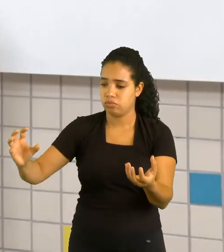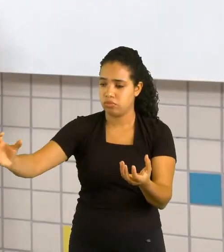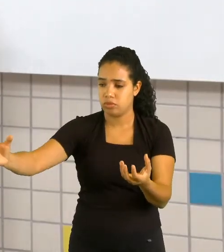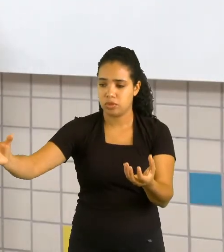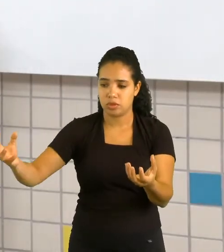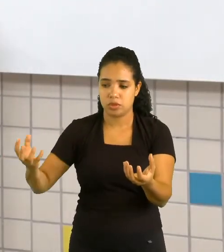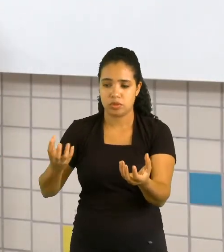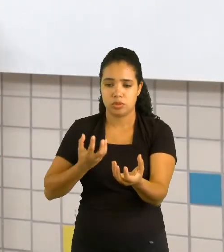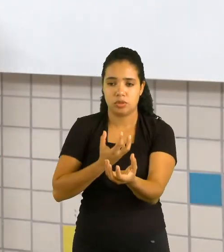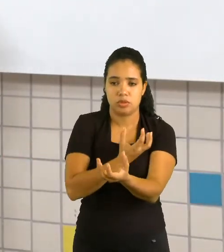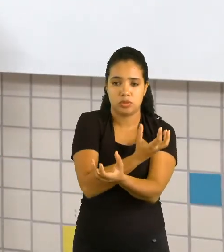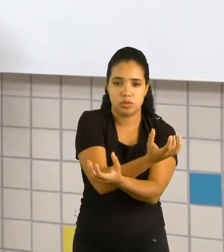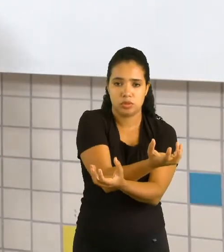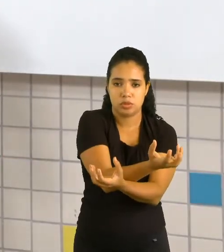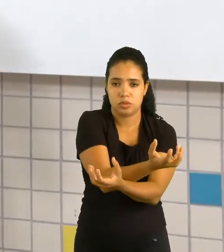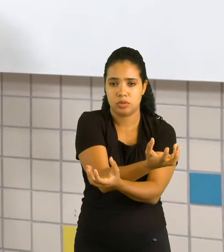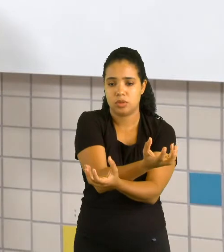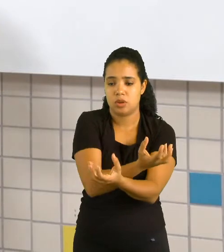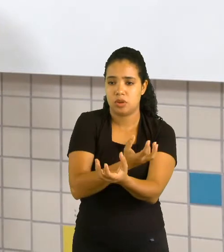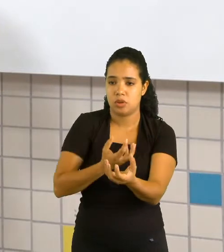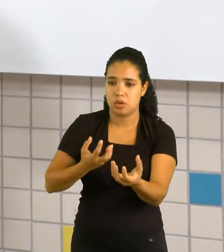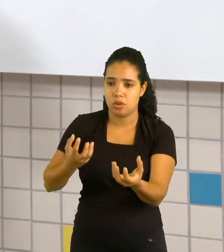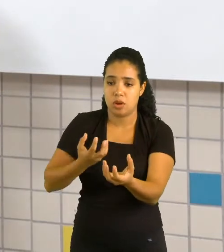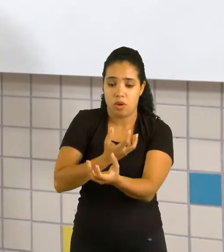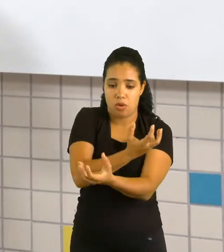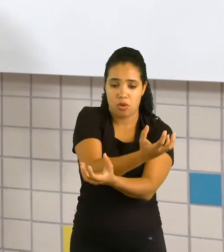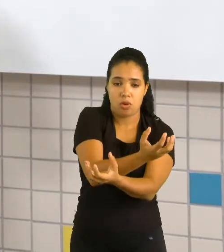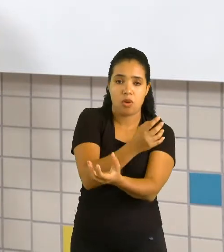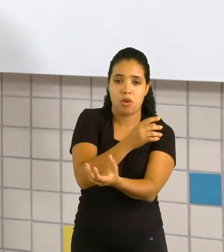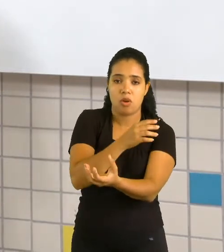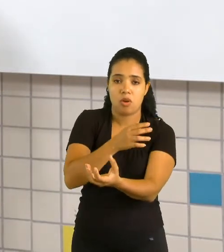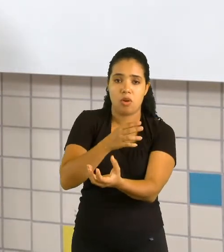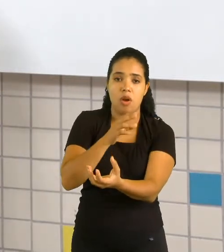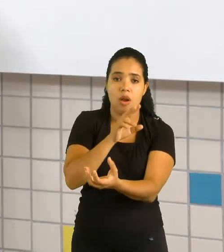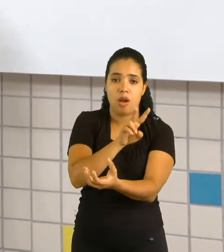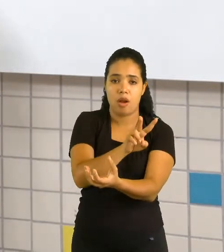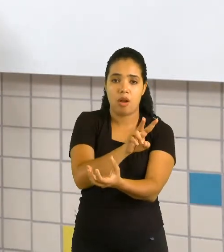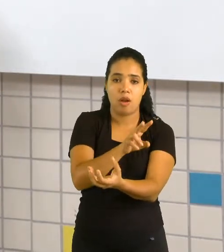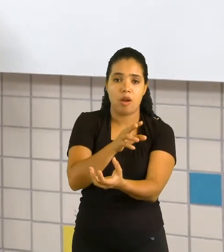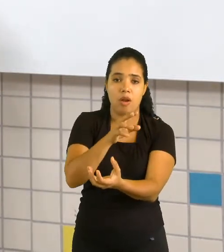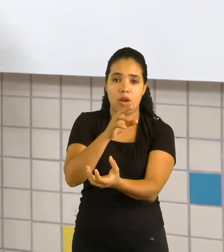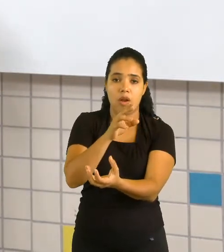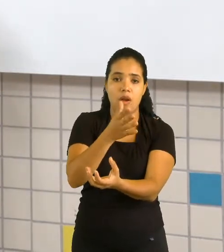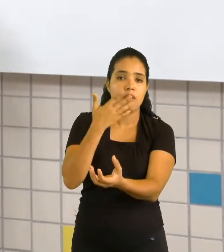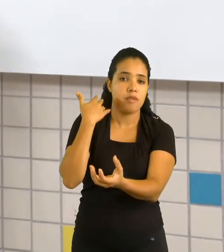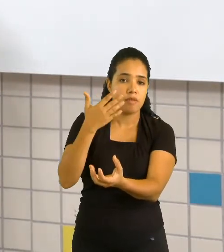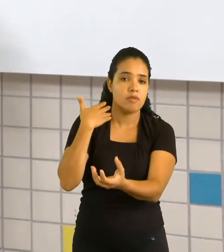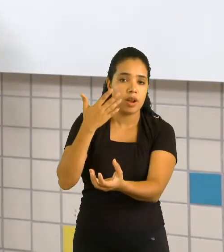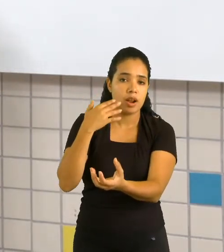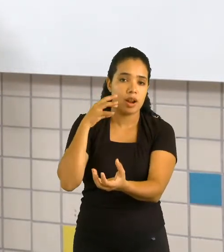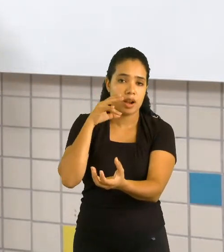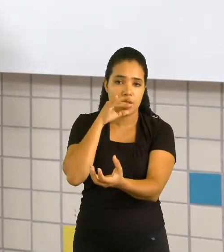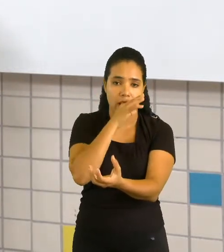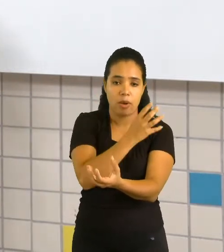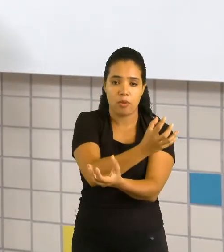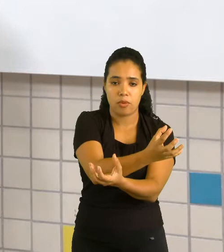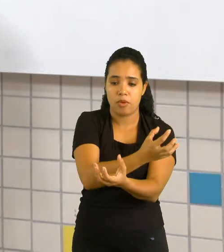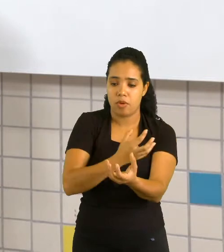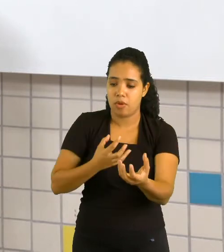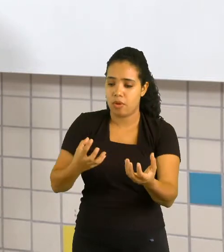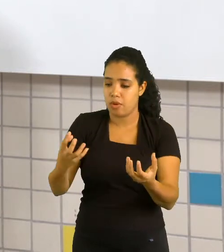entre o verão e entre o inverno, então a Terra recebe a